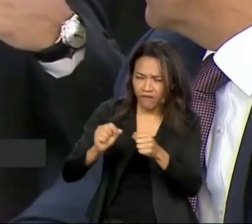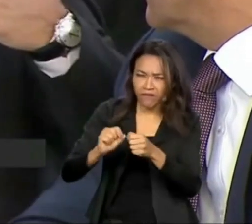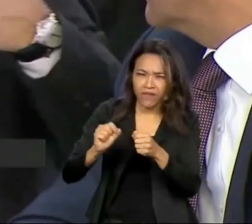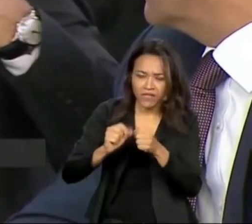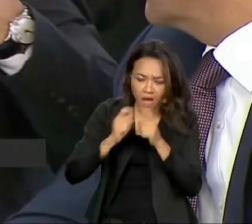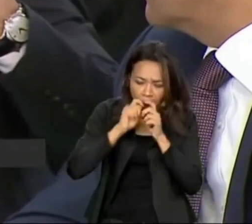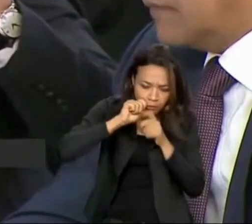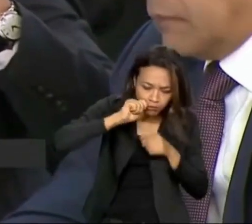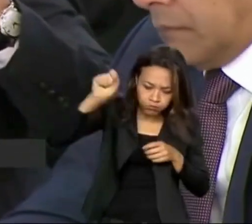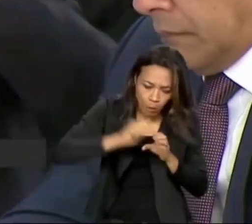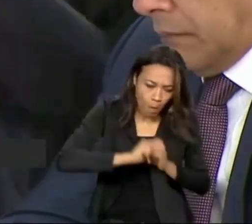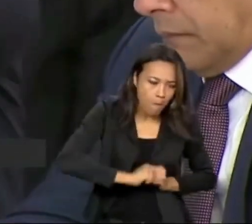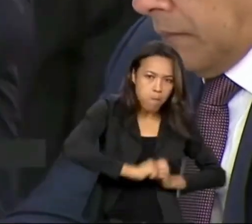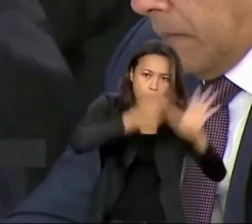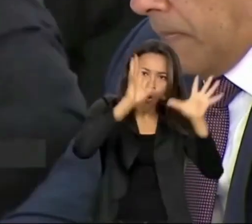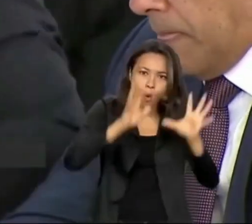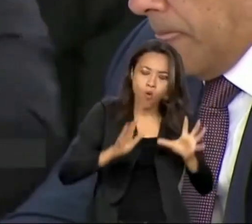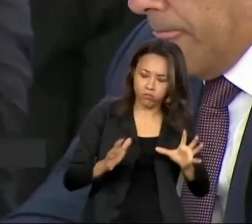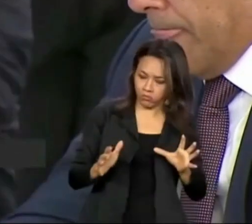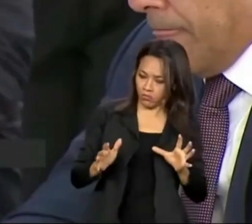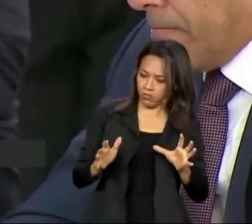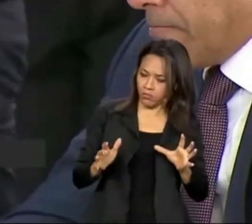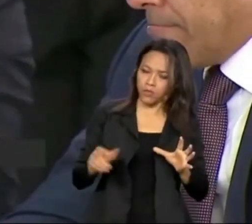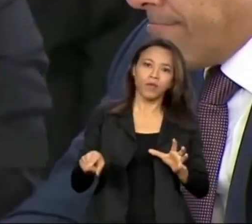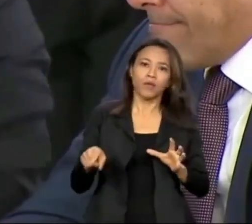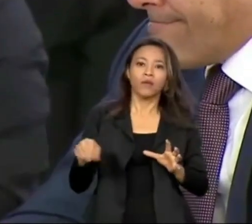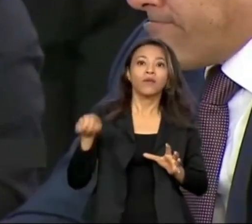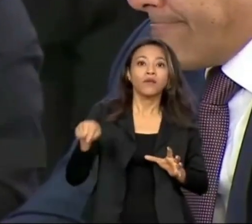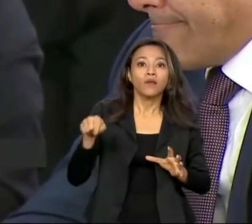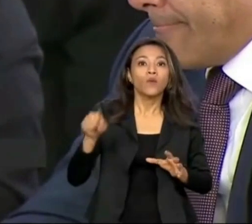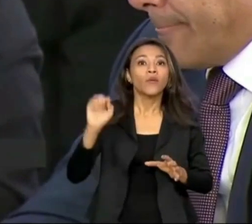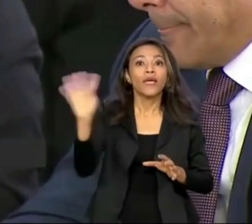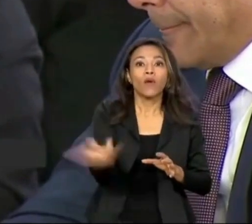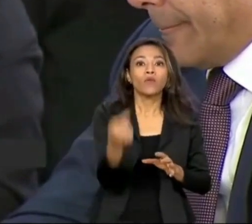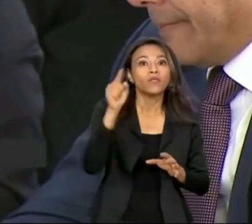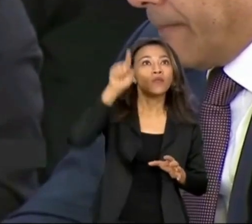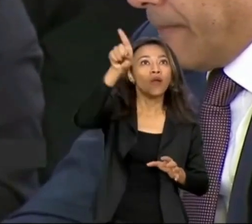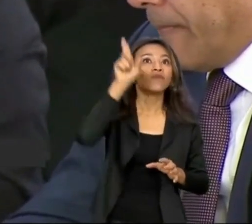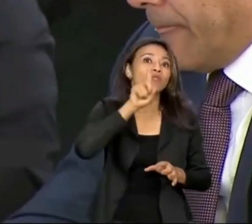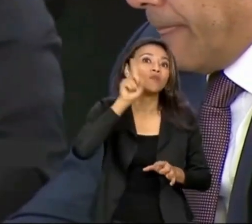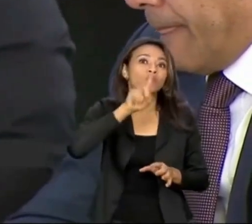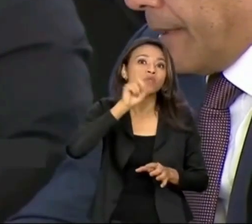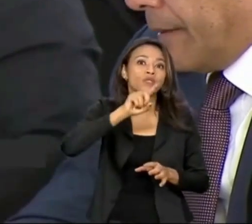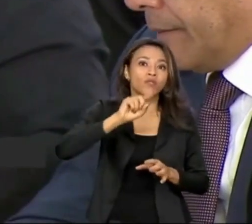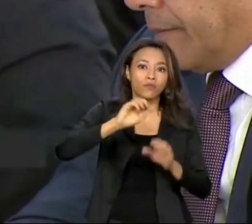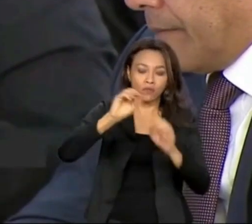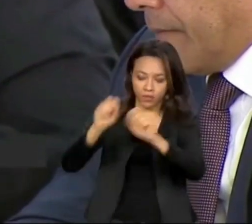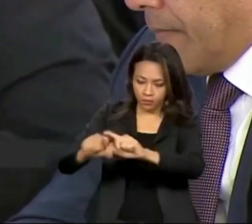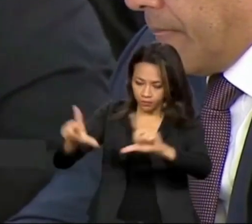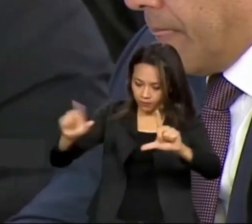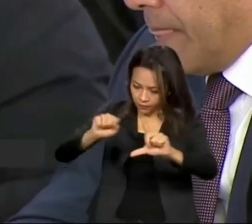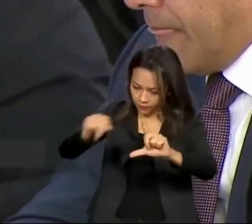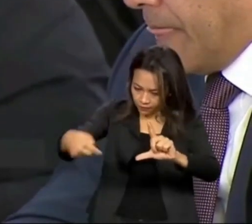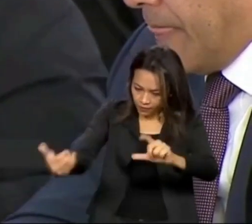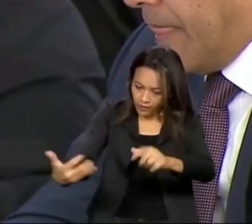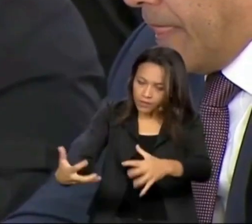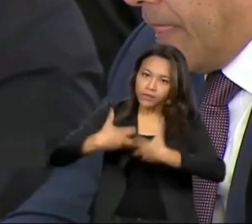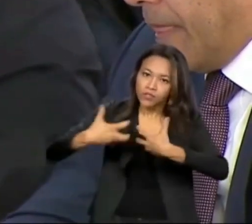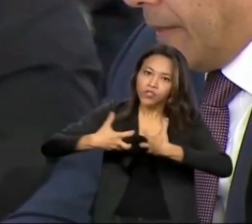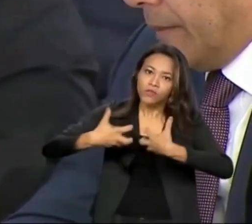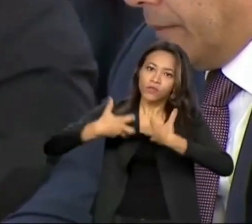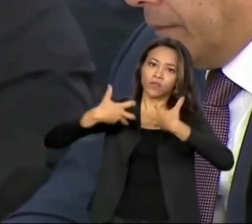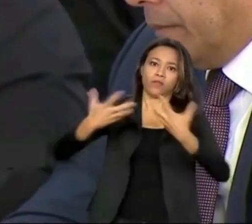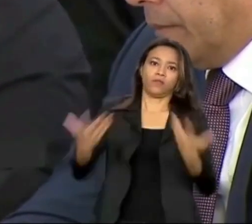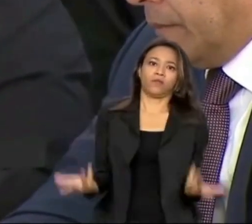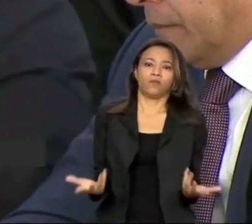criança a repetir o que ocorreu nos Estados Unidos, um grande atentado. E as